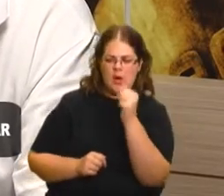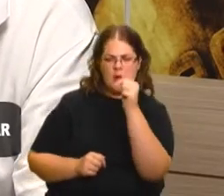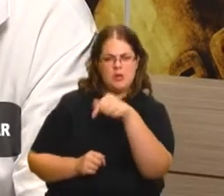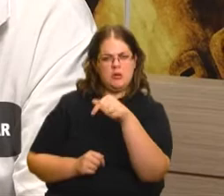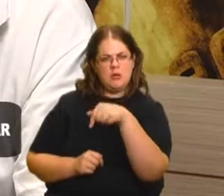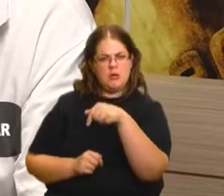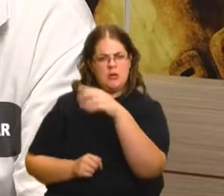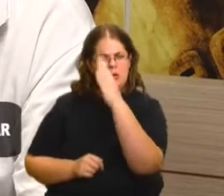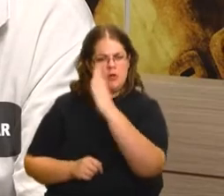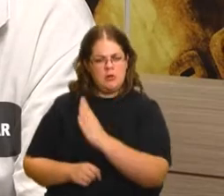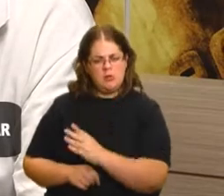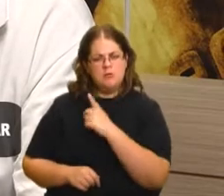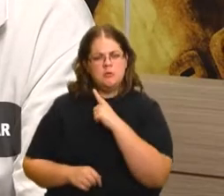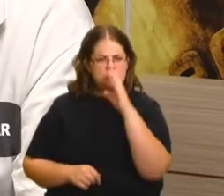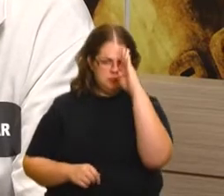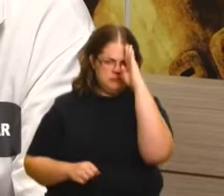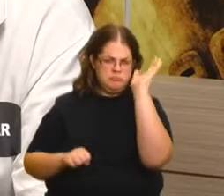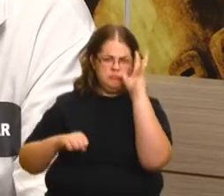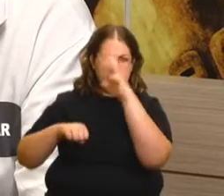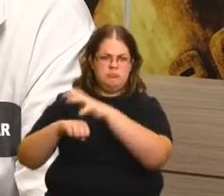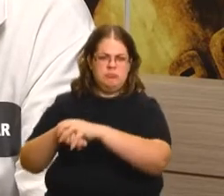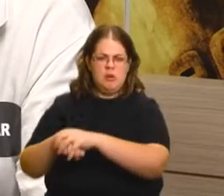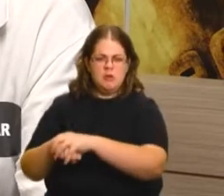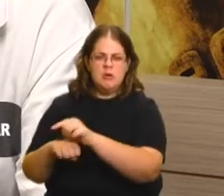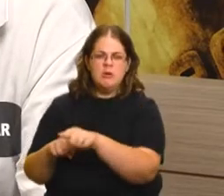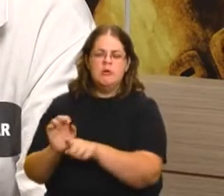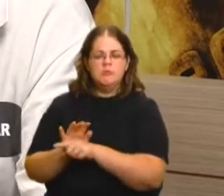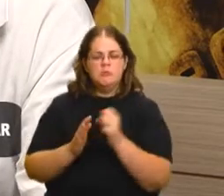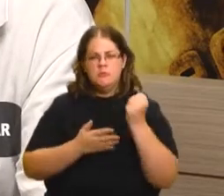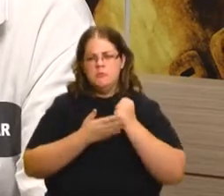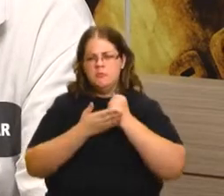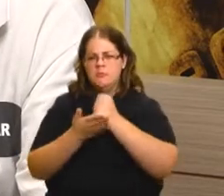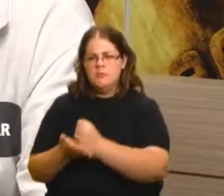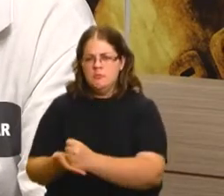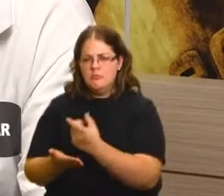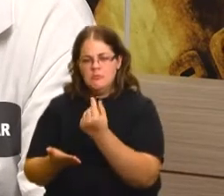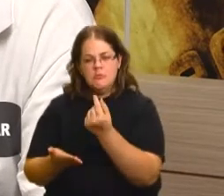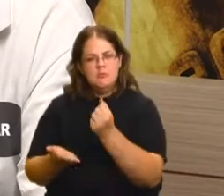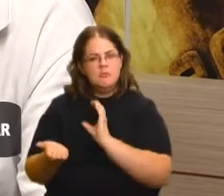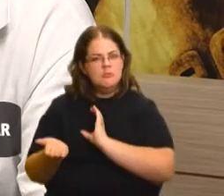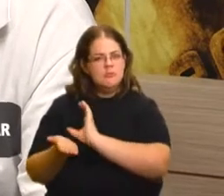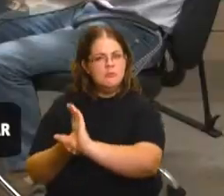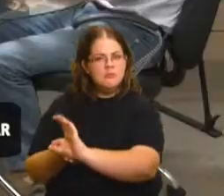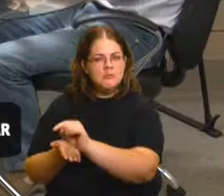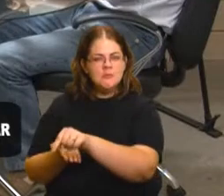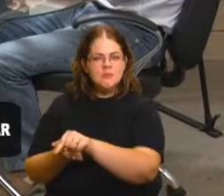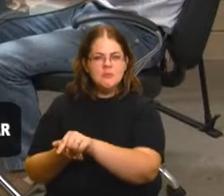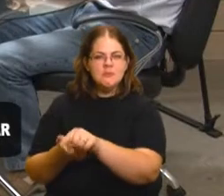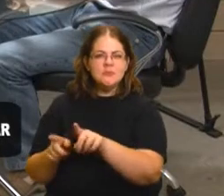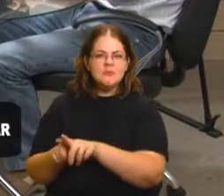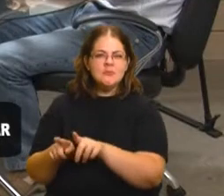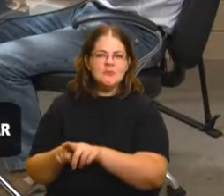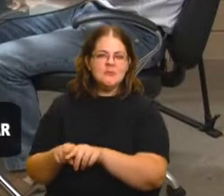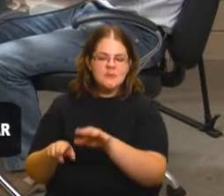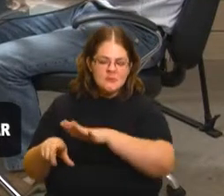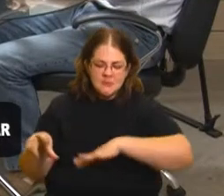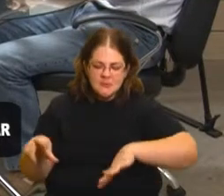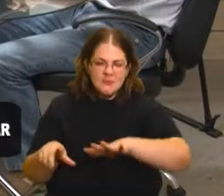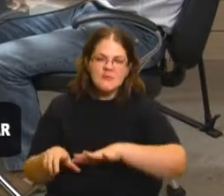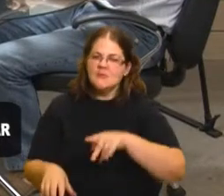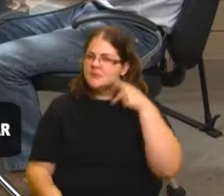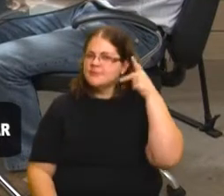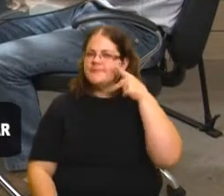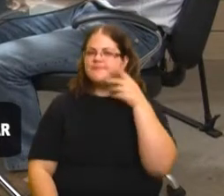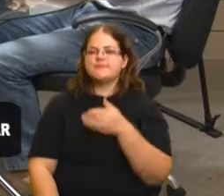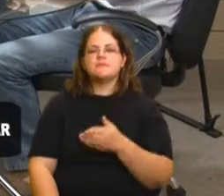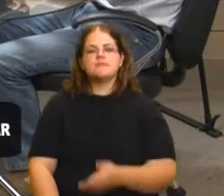um golpe militar com apoio financeiro inclusive, orientação política,